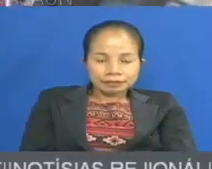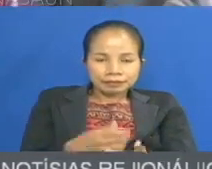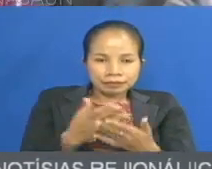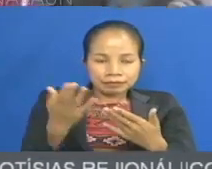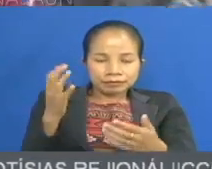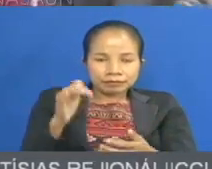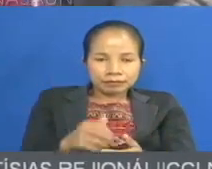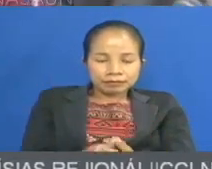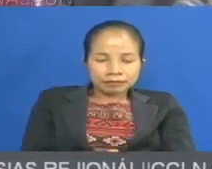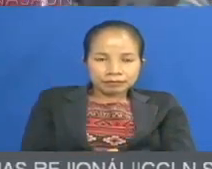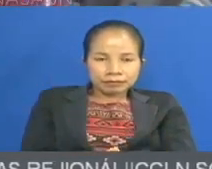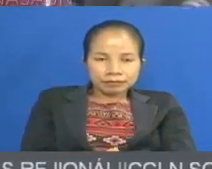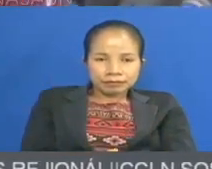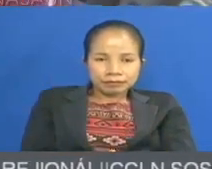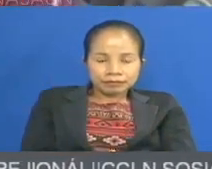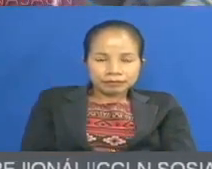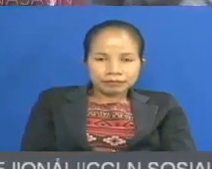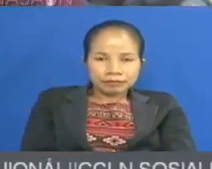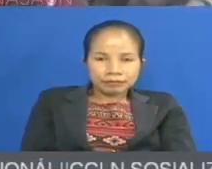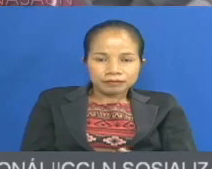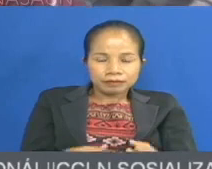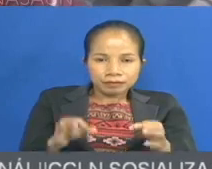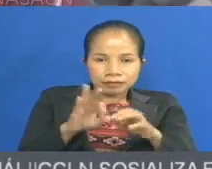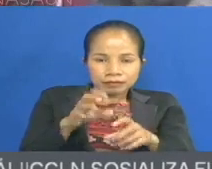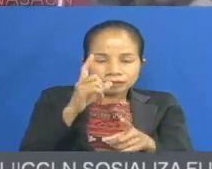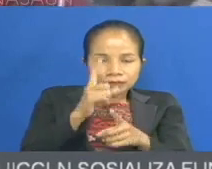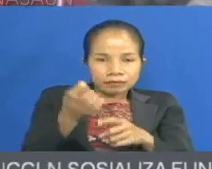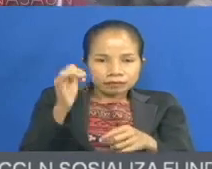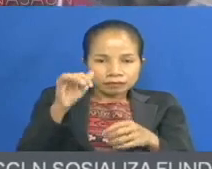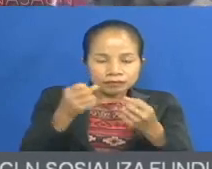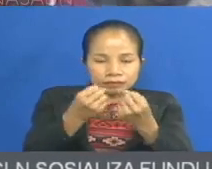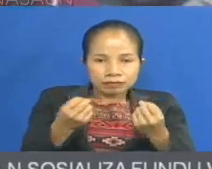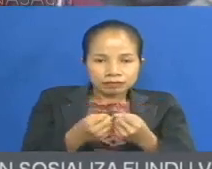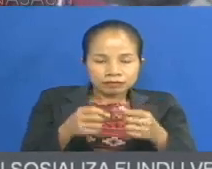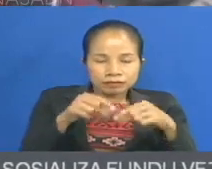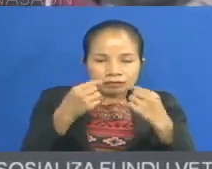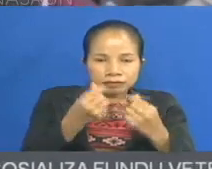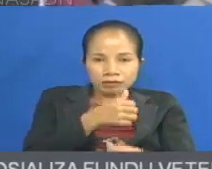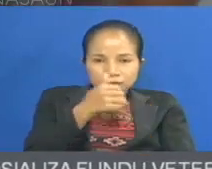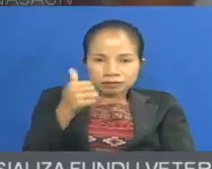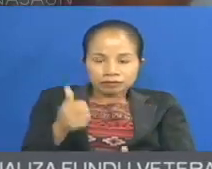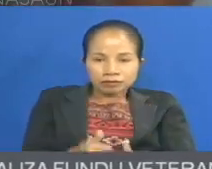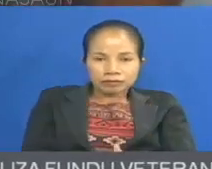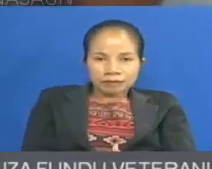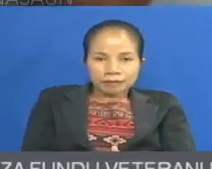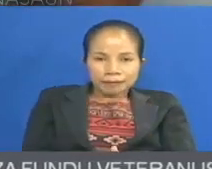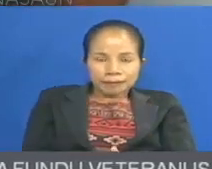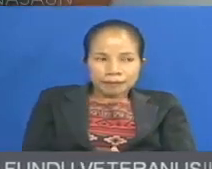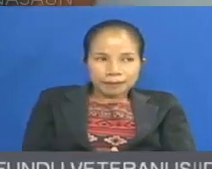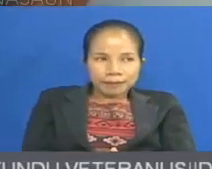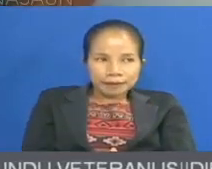produto nebe ma potencial iha sine sukurasi, ba iha kada grupo niang. Diretor